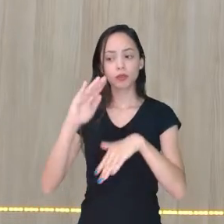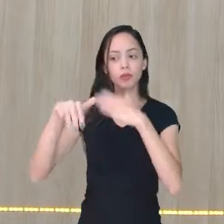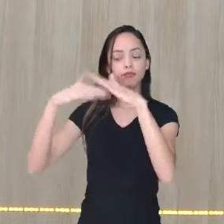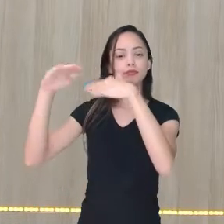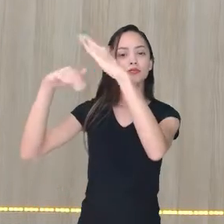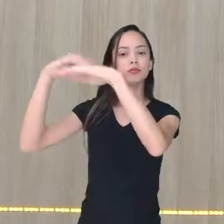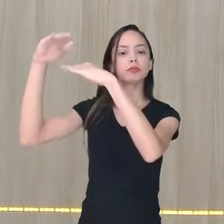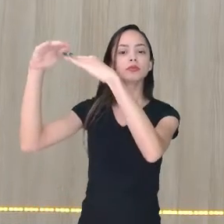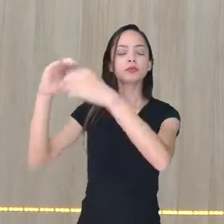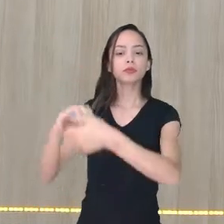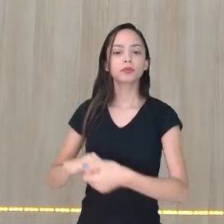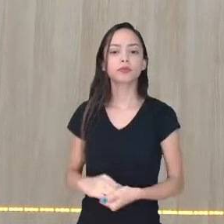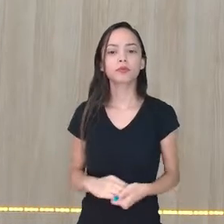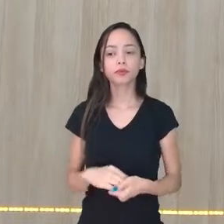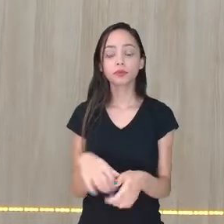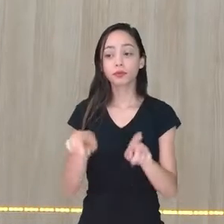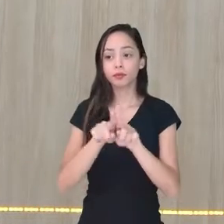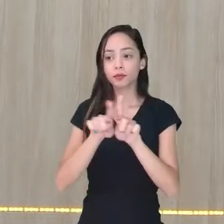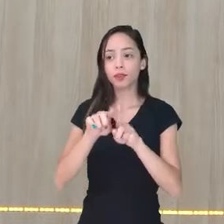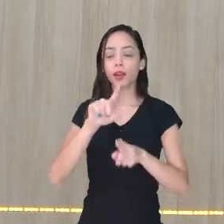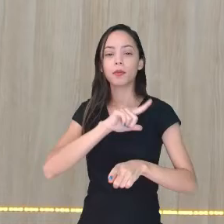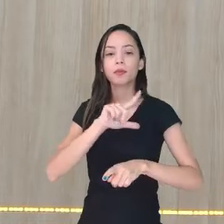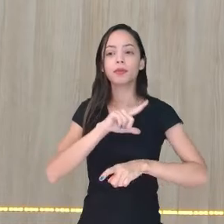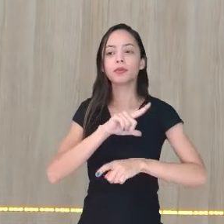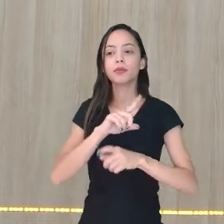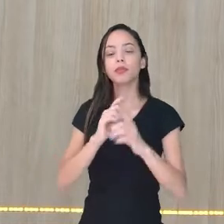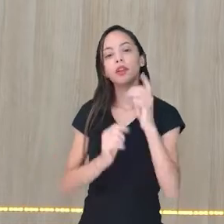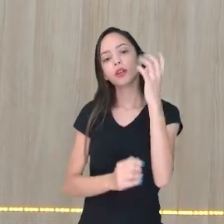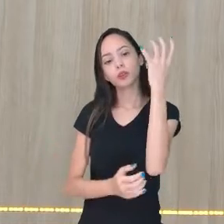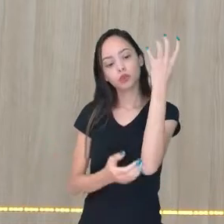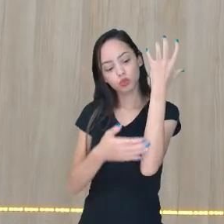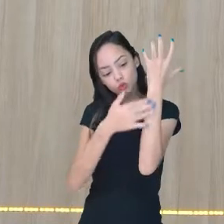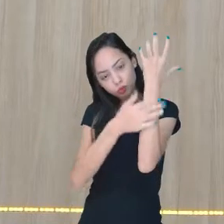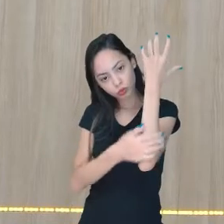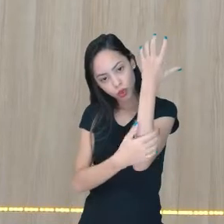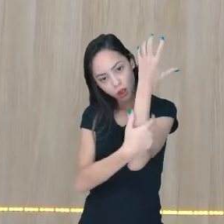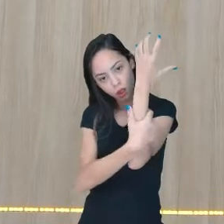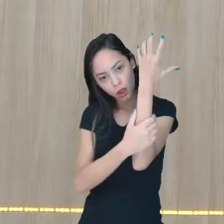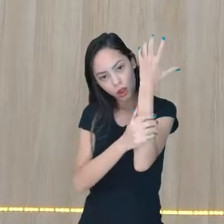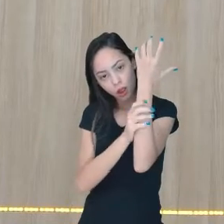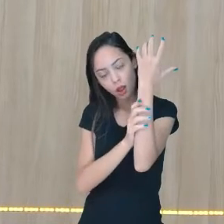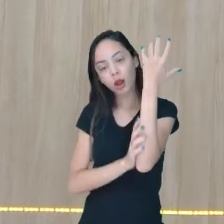melhor. Tem o caule que dá essa sustentação, né? Tem os